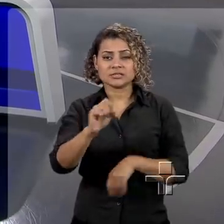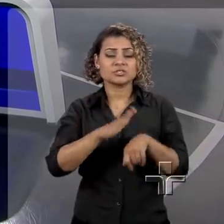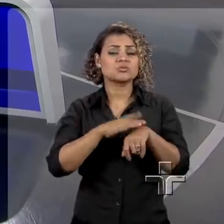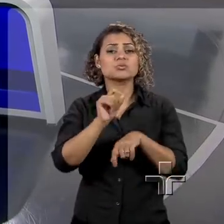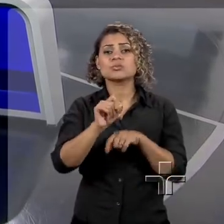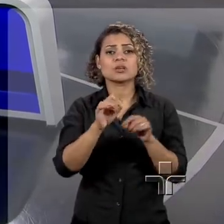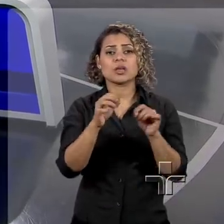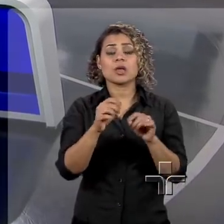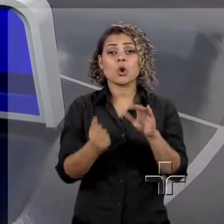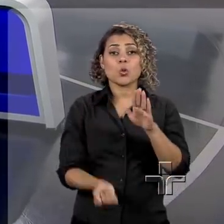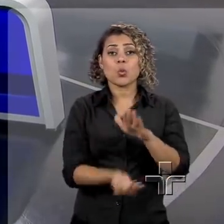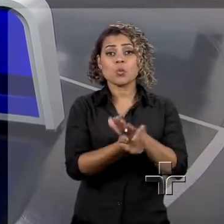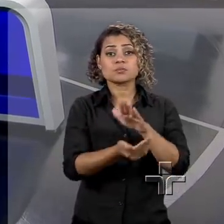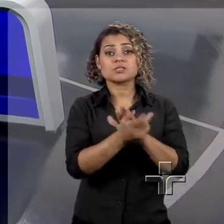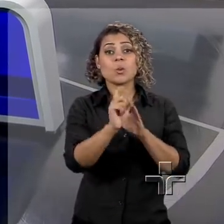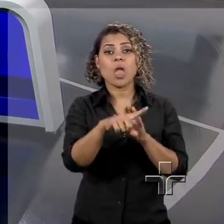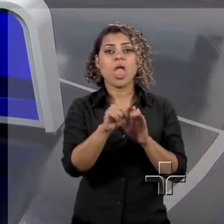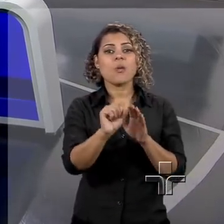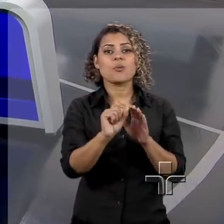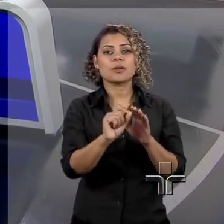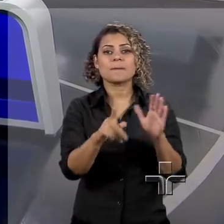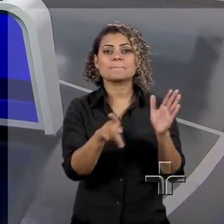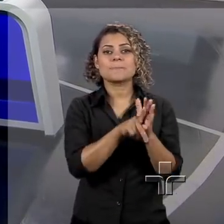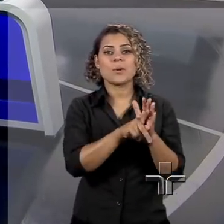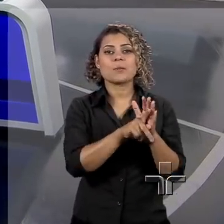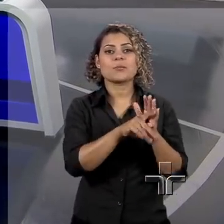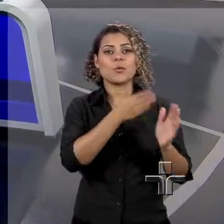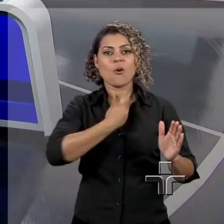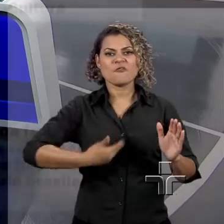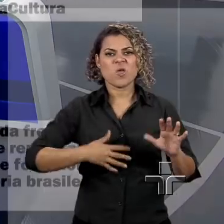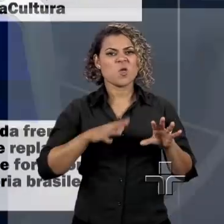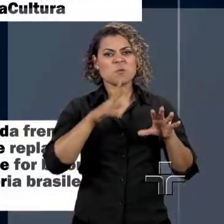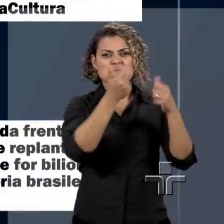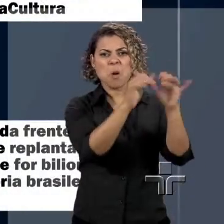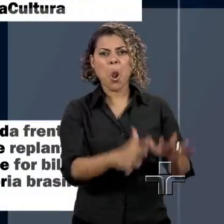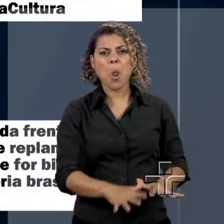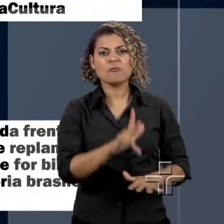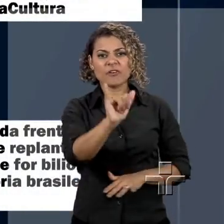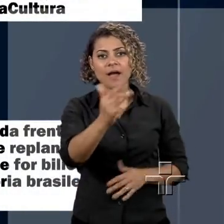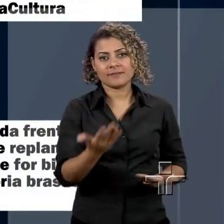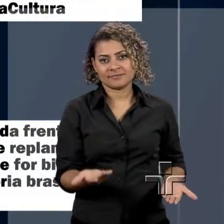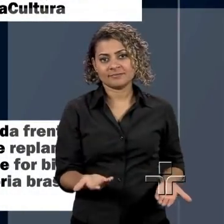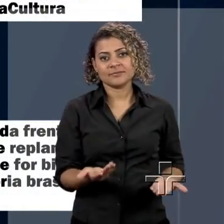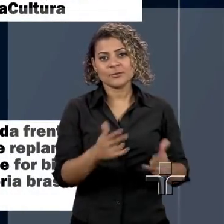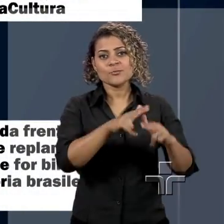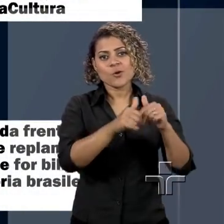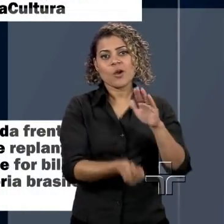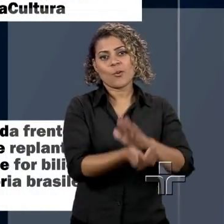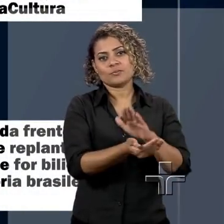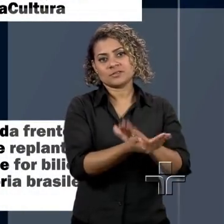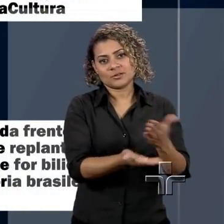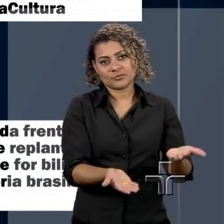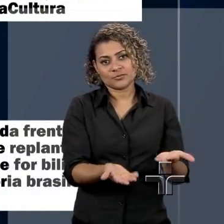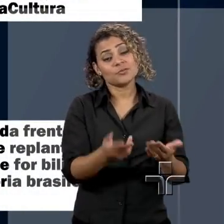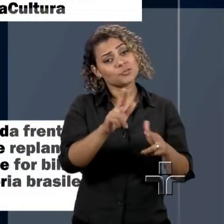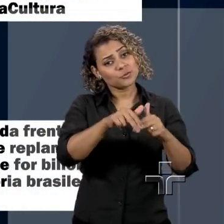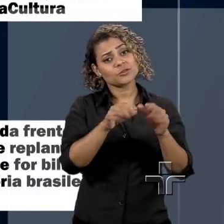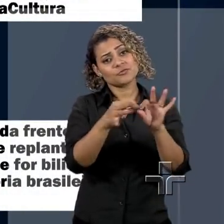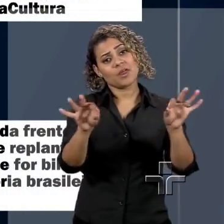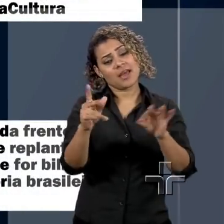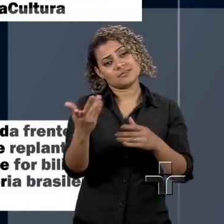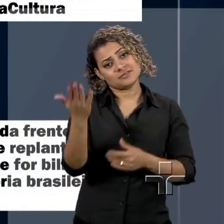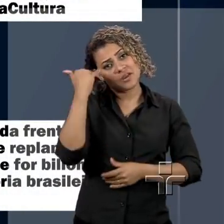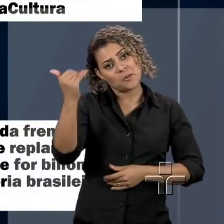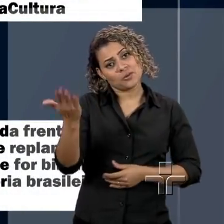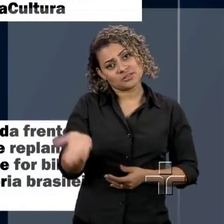corrupção é o cupim da República, né? Então, de uma certa maneira, essa fala do SCAF lembra um pouco isso. Na verdade,